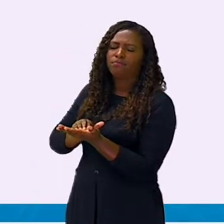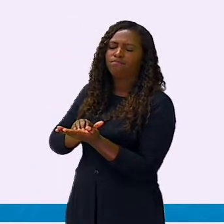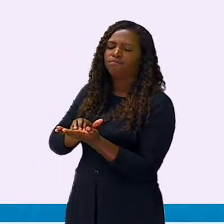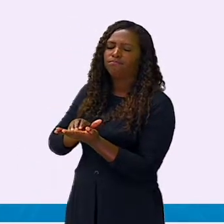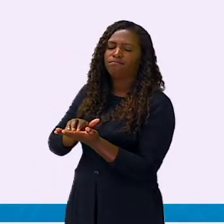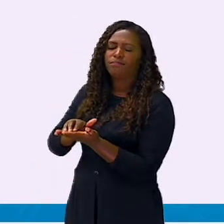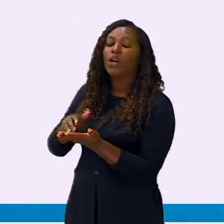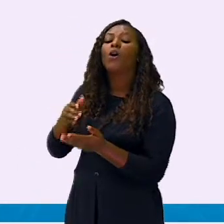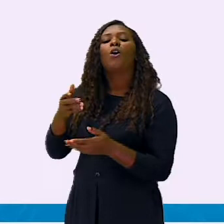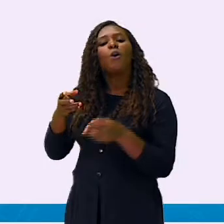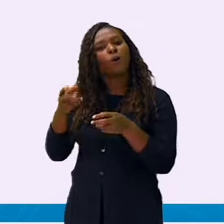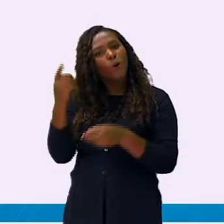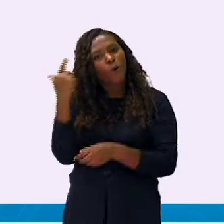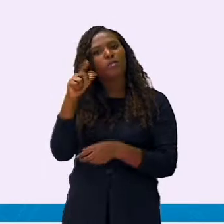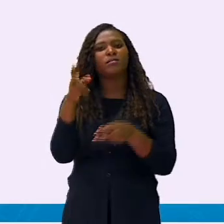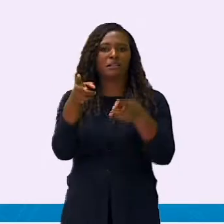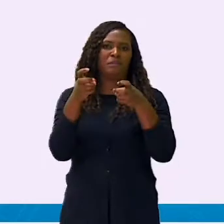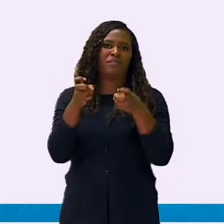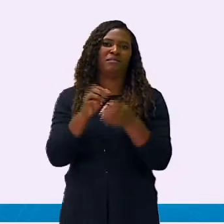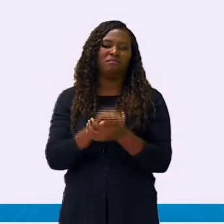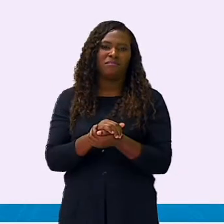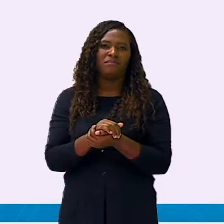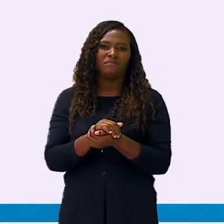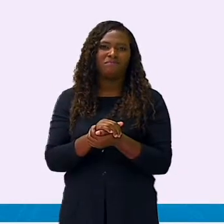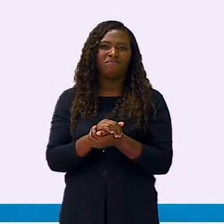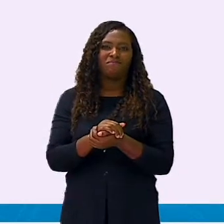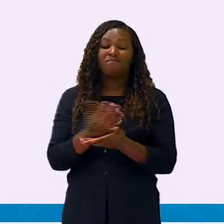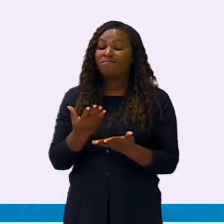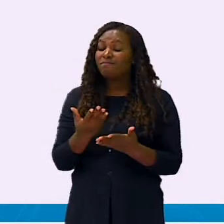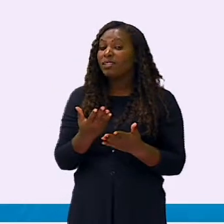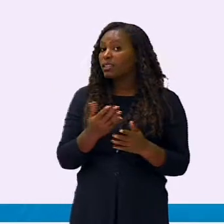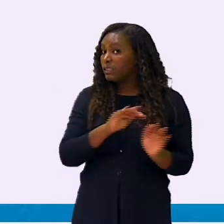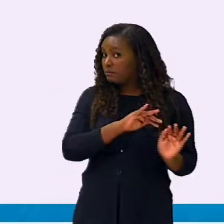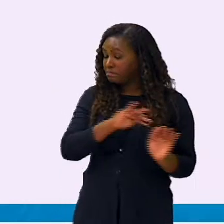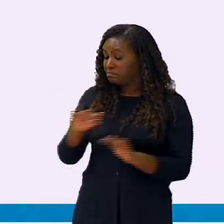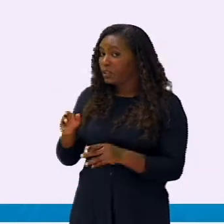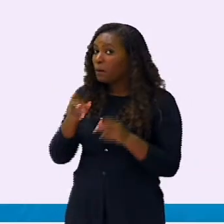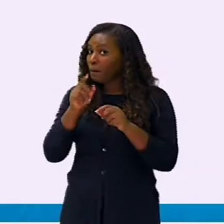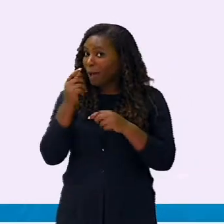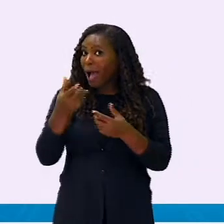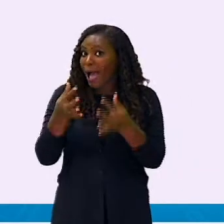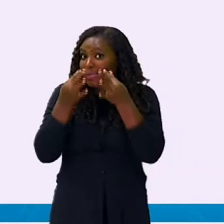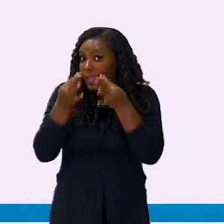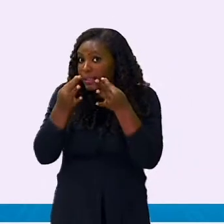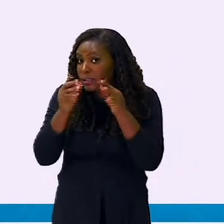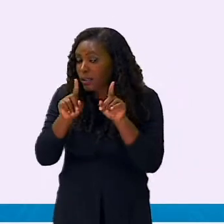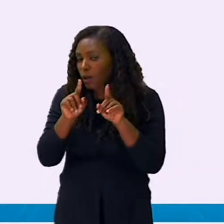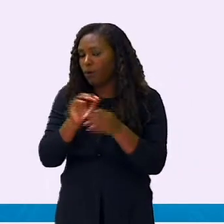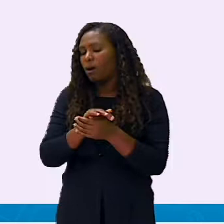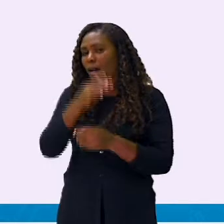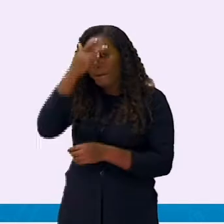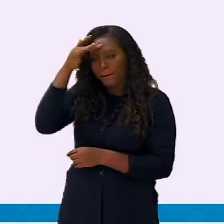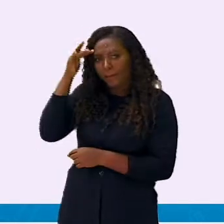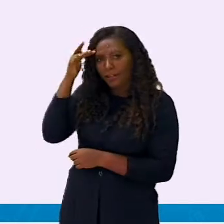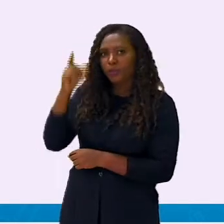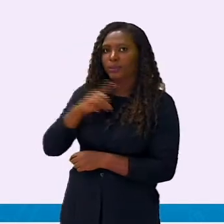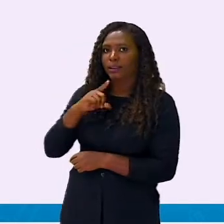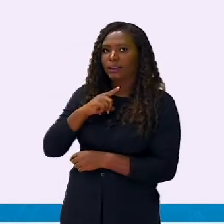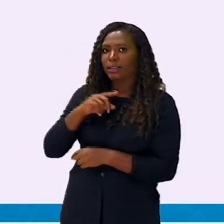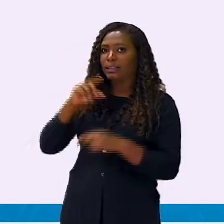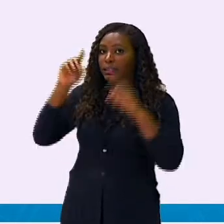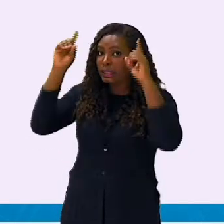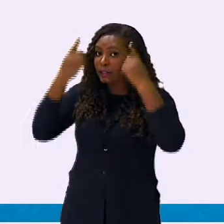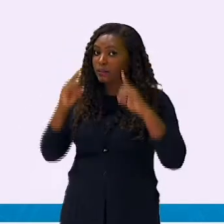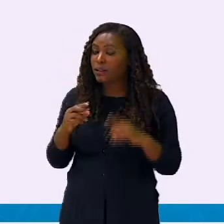visual pode e deve ser feito muito cedo na infância. O primeiro passo é reconhecer a